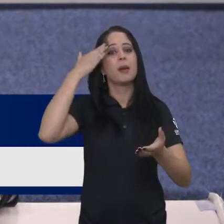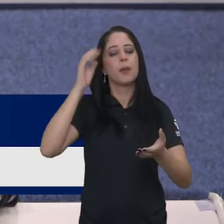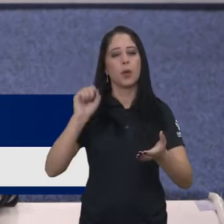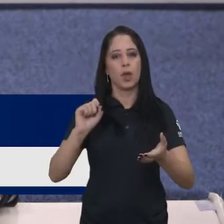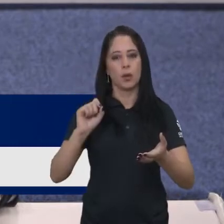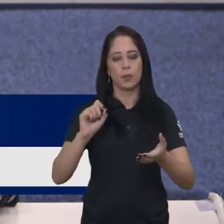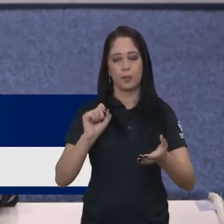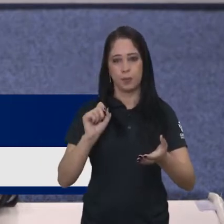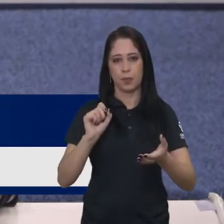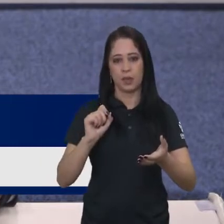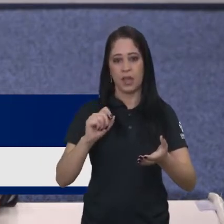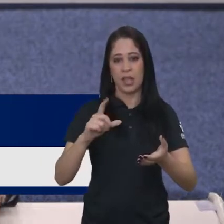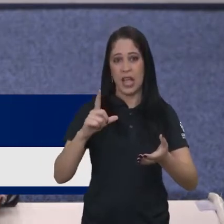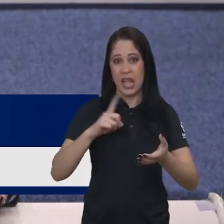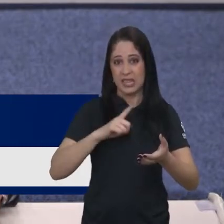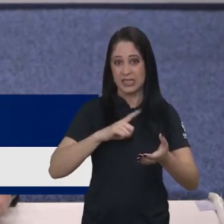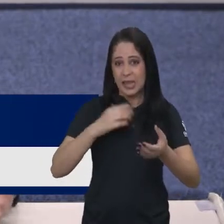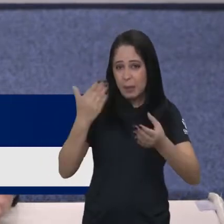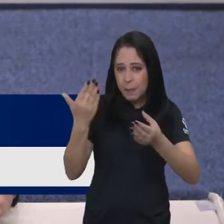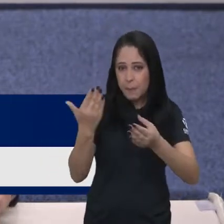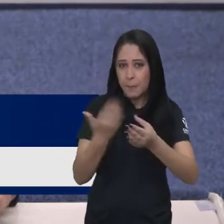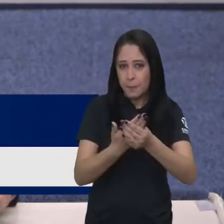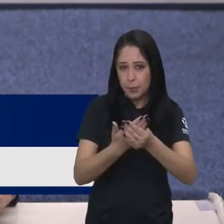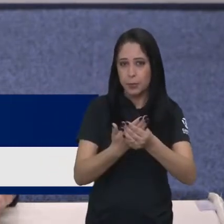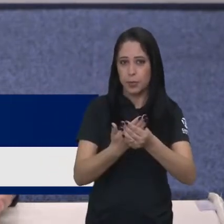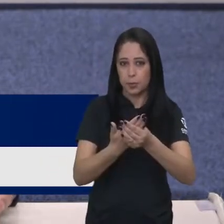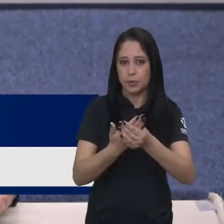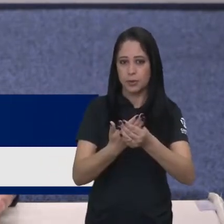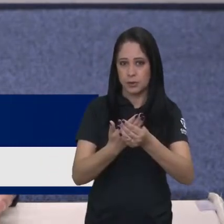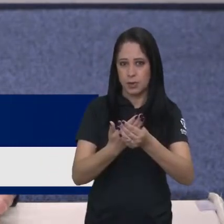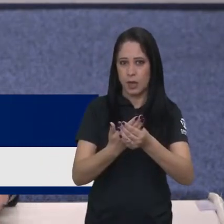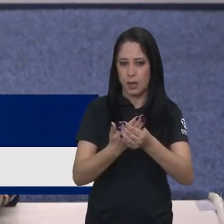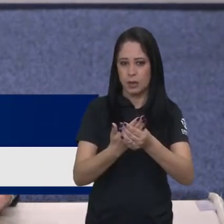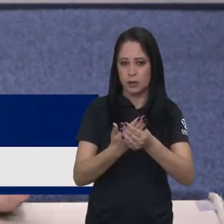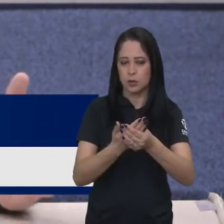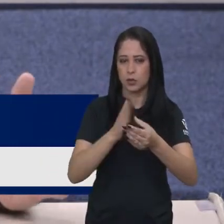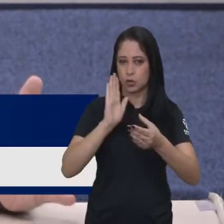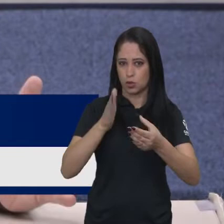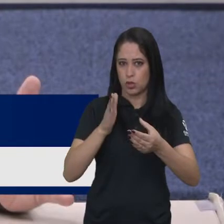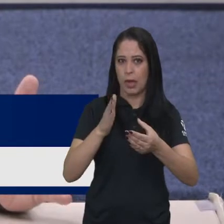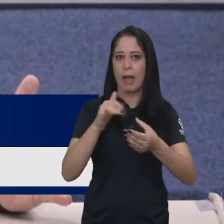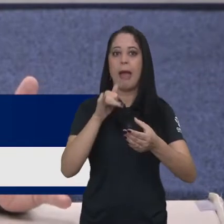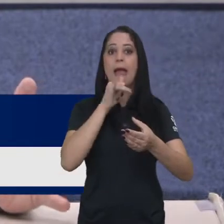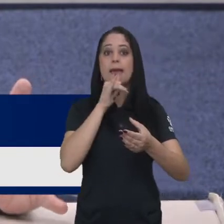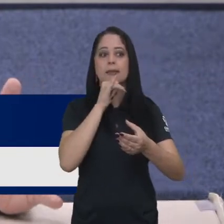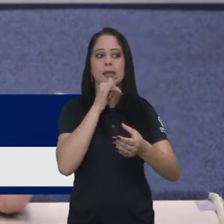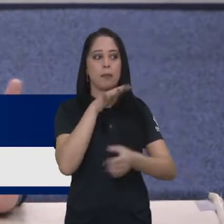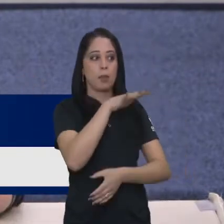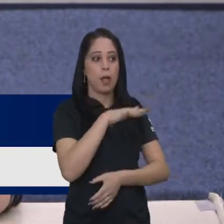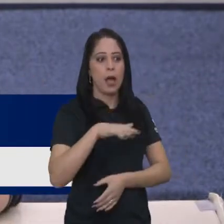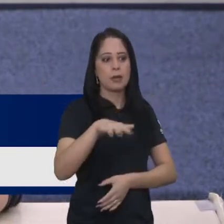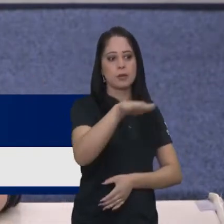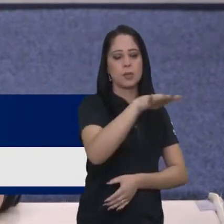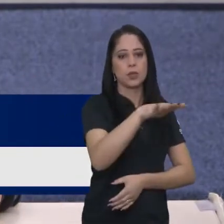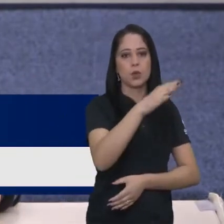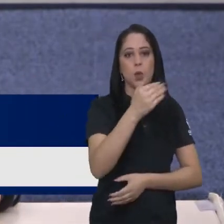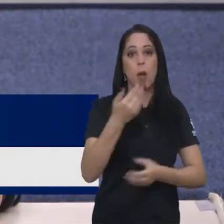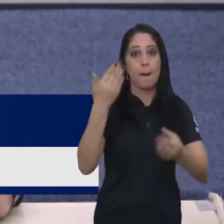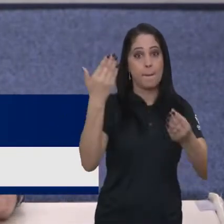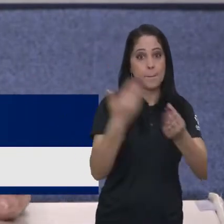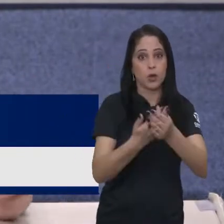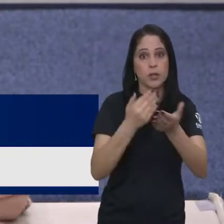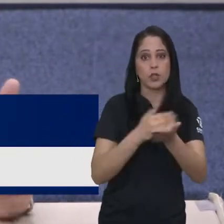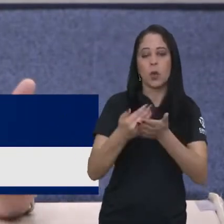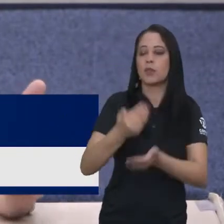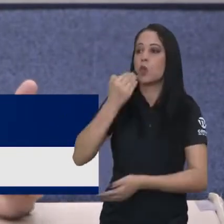se existem processos já hoje em que se pleiteia a alteração de Reúdo-Biê para Reúdo-Biê-S.